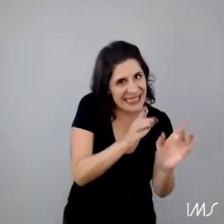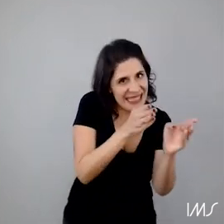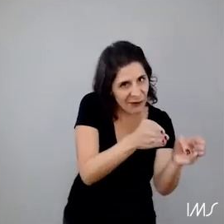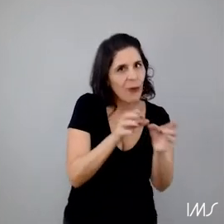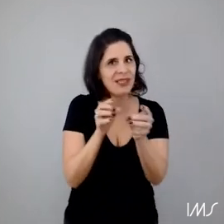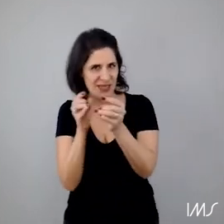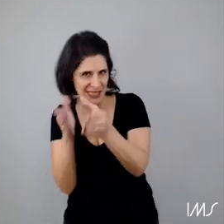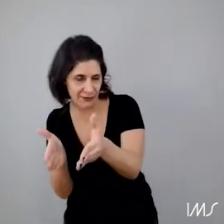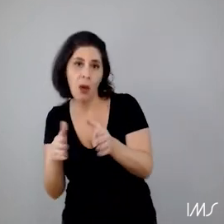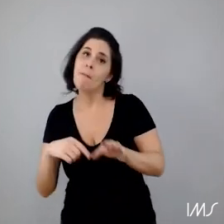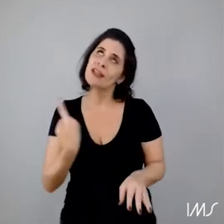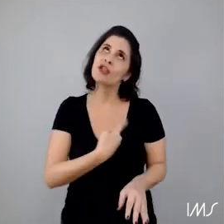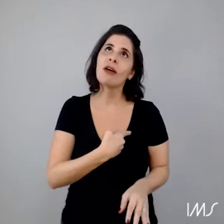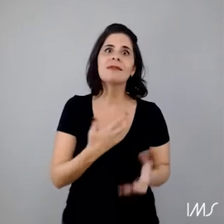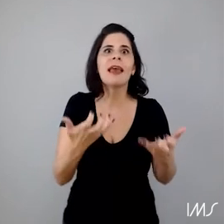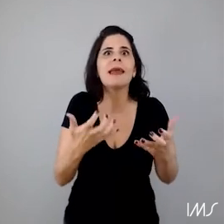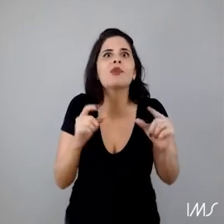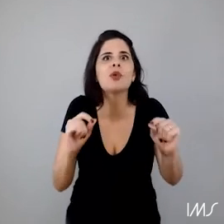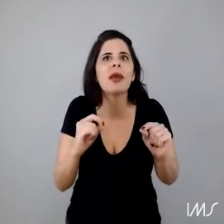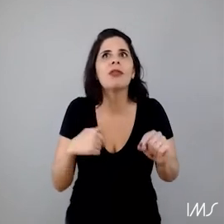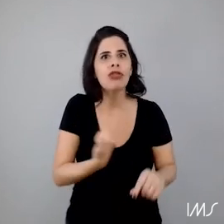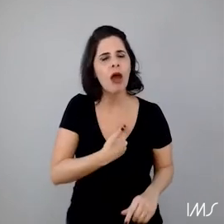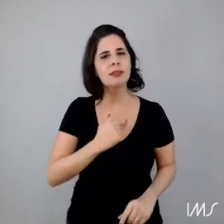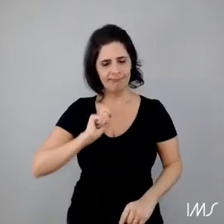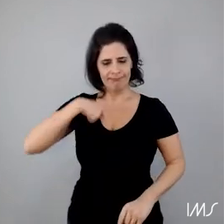semelhanças e pela